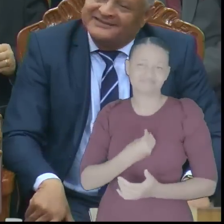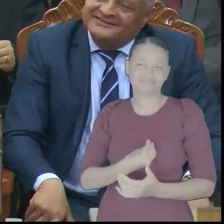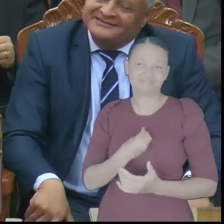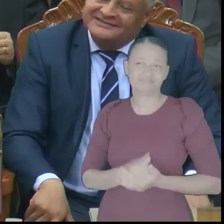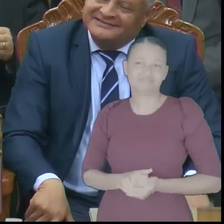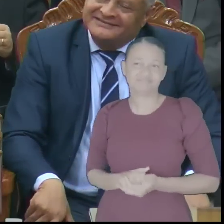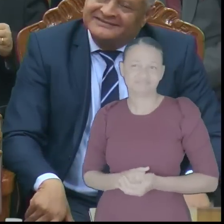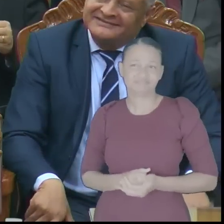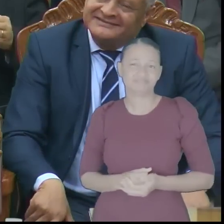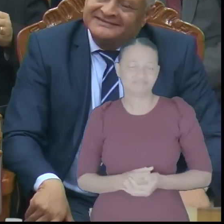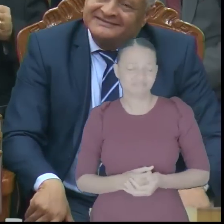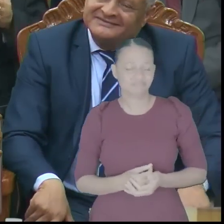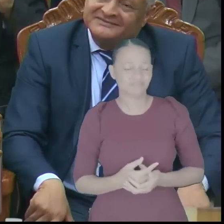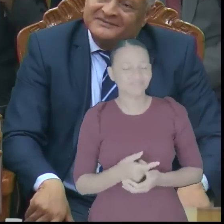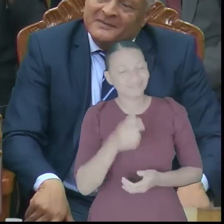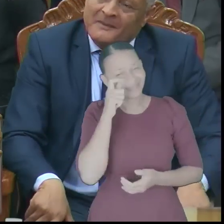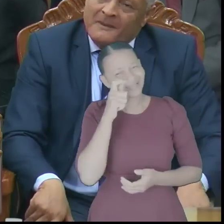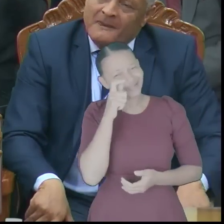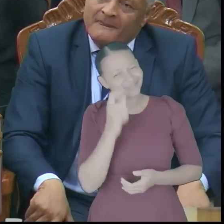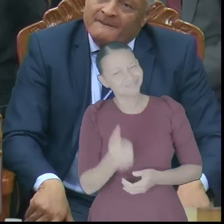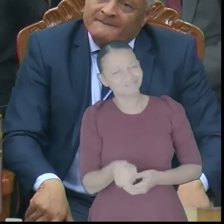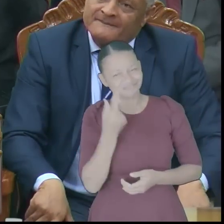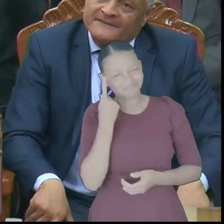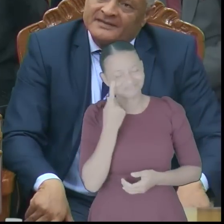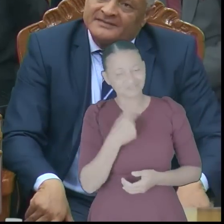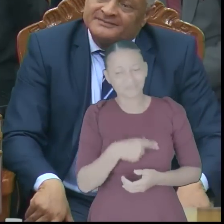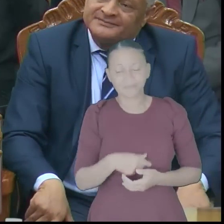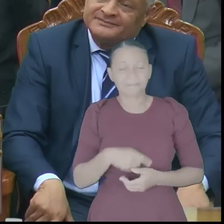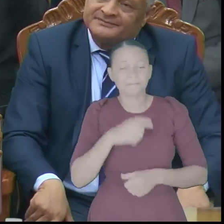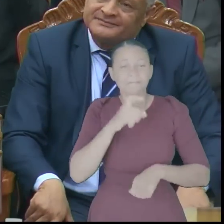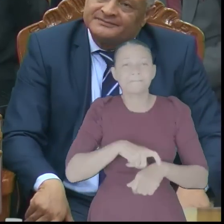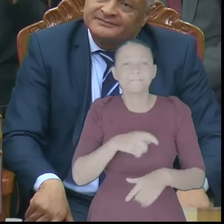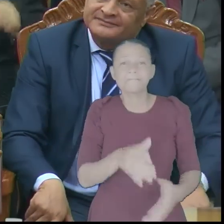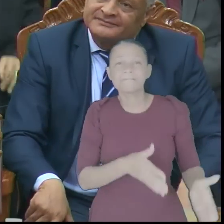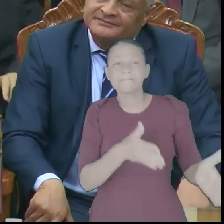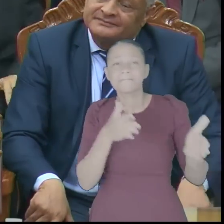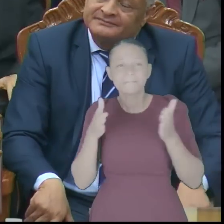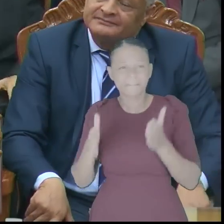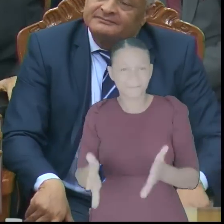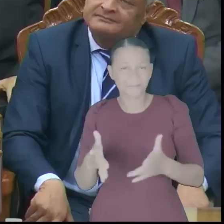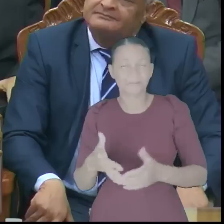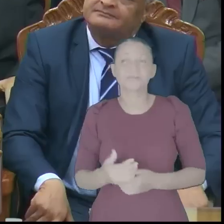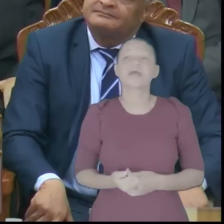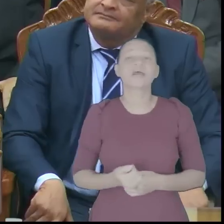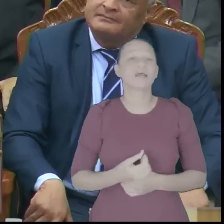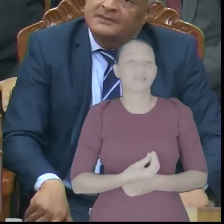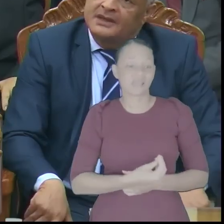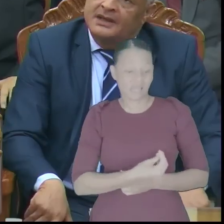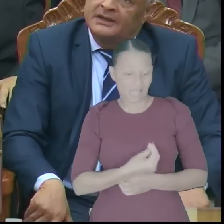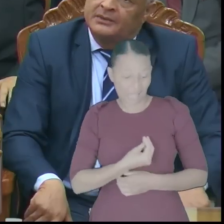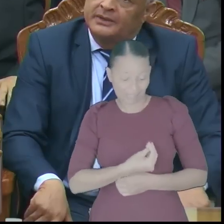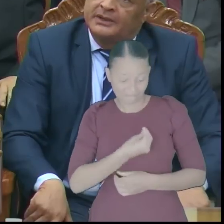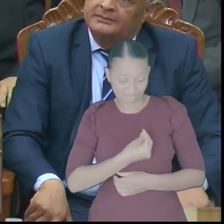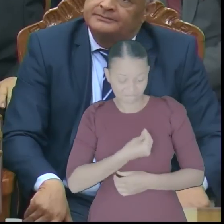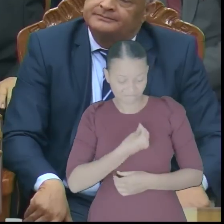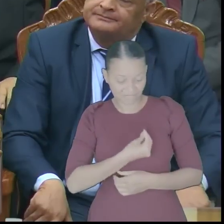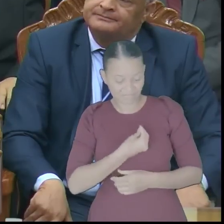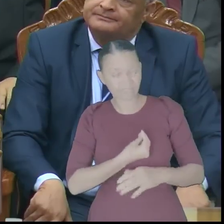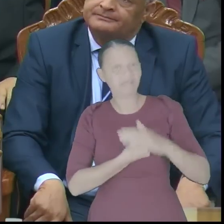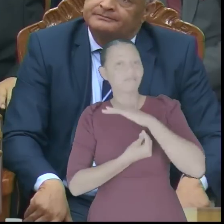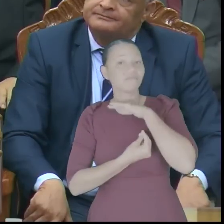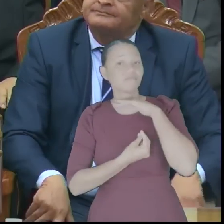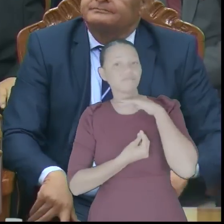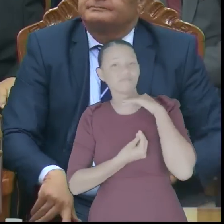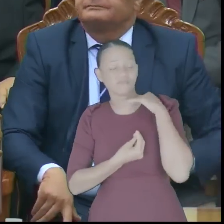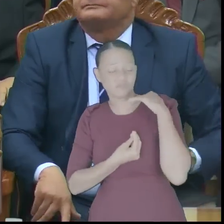Olha que coisa interessante. No momento em que a vida mergulha na morte, quem está